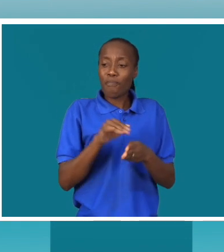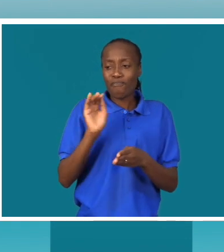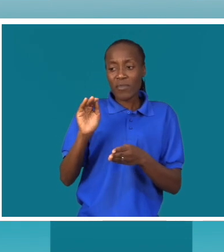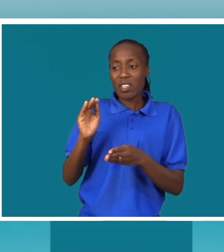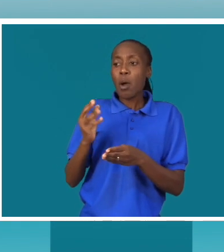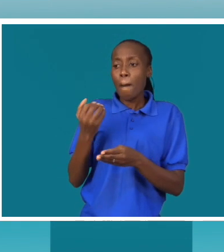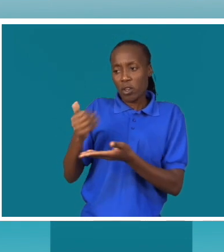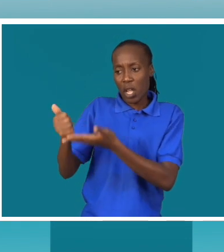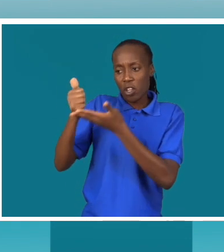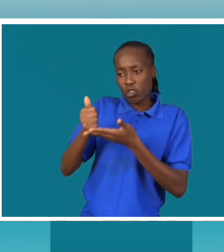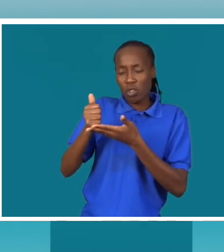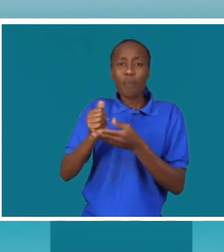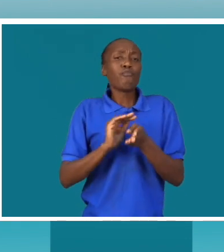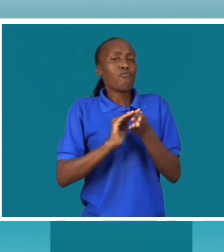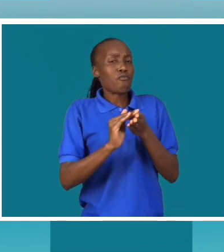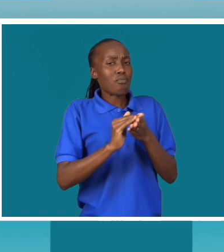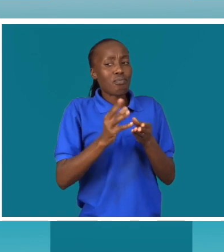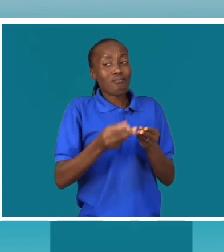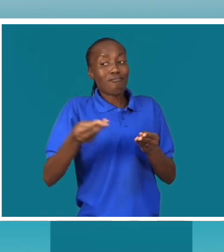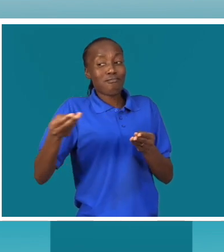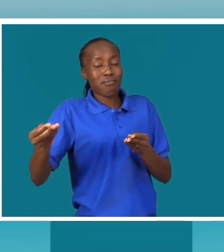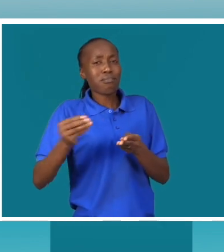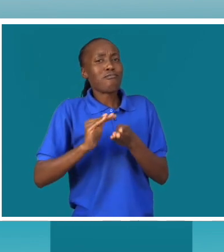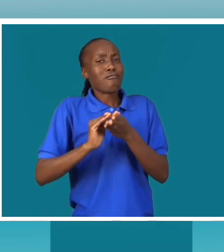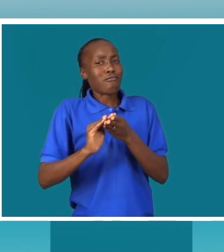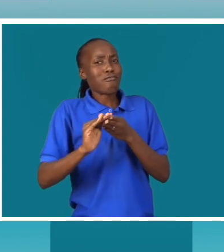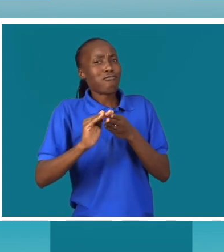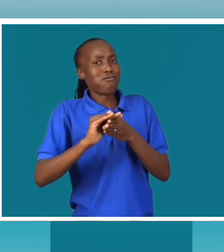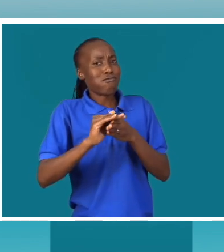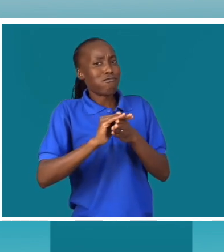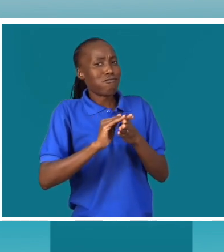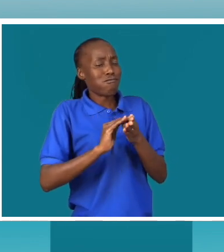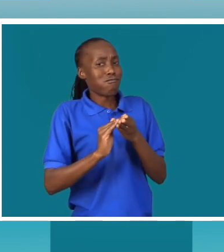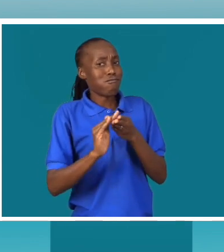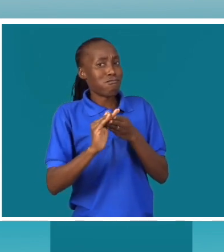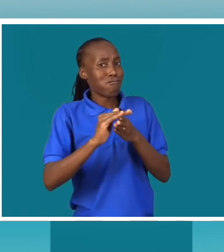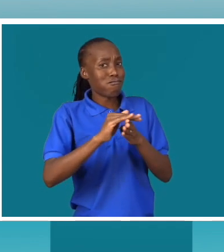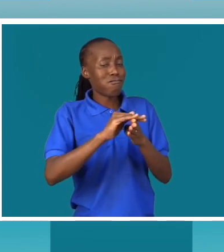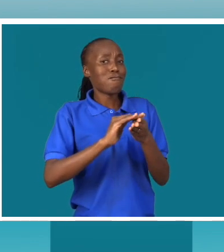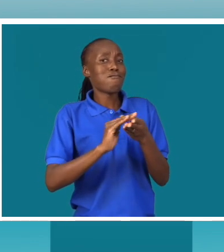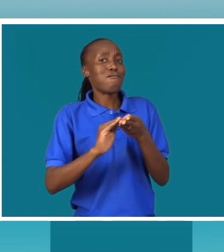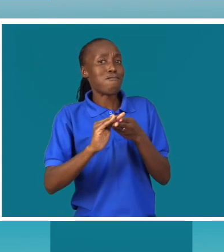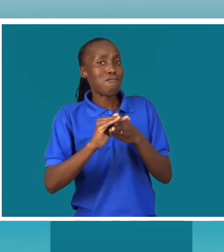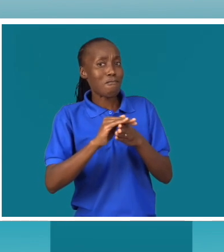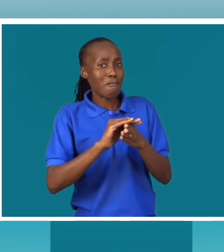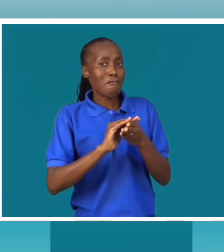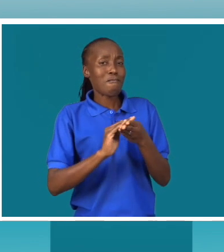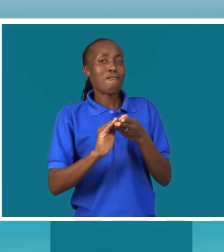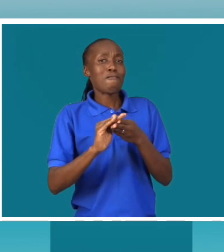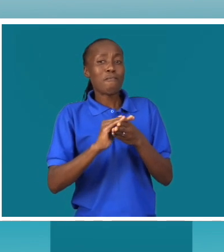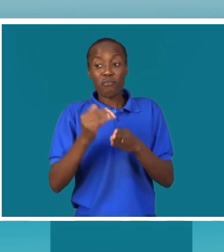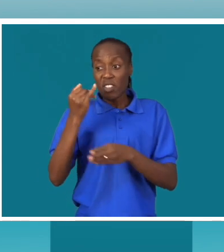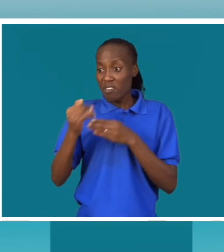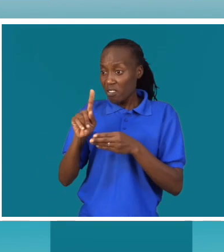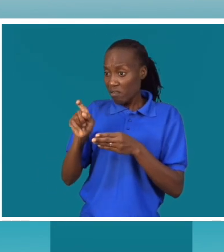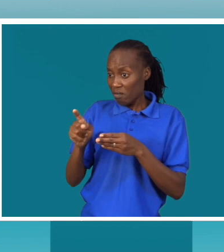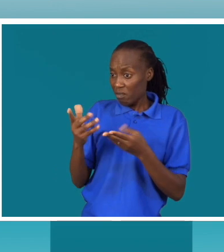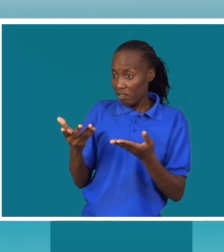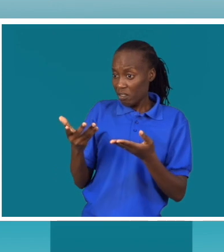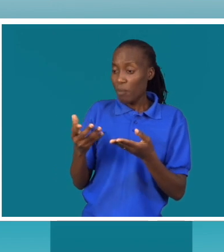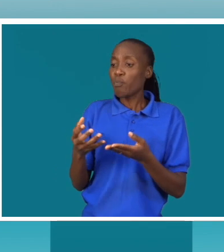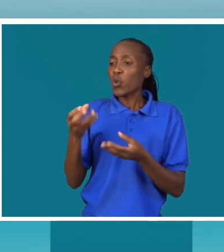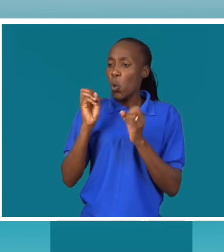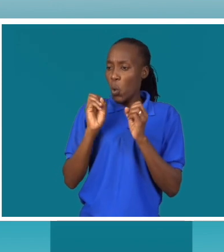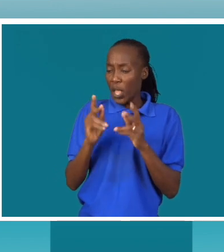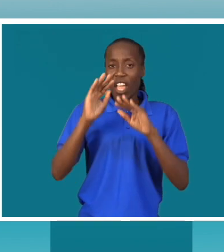copo fazemos na nossa vontade e nada os nossos clientes cortamos